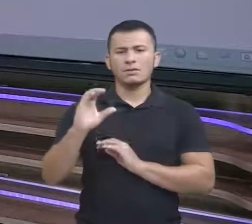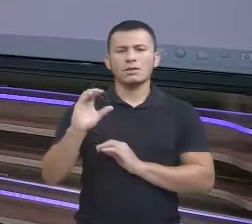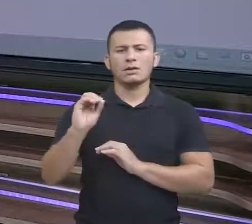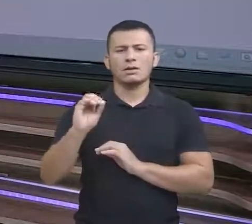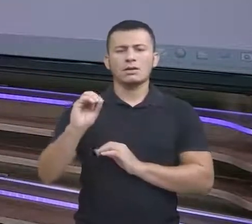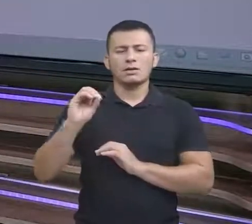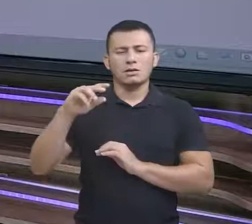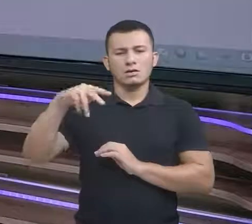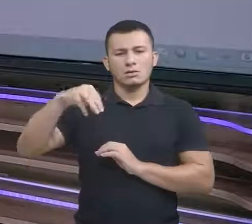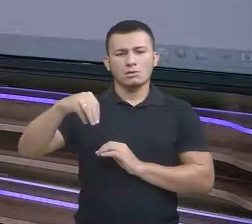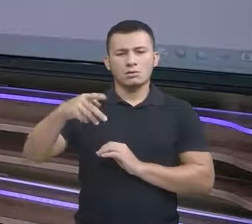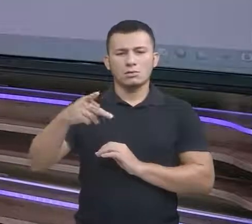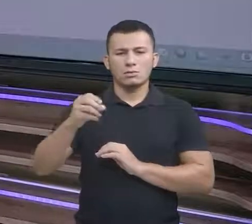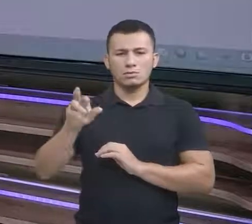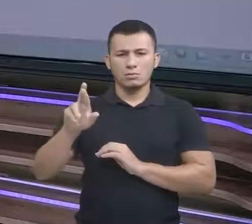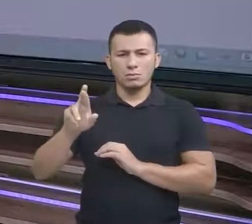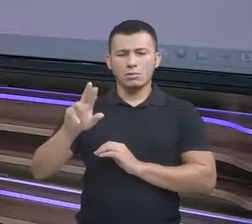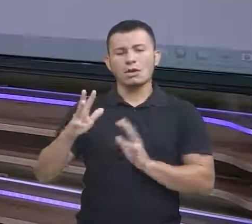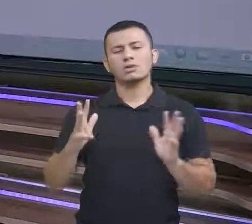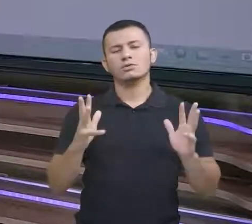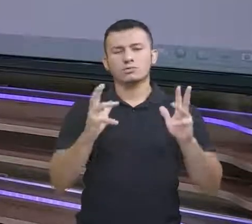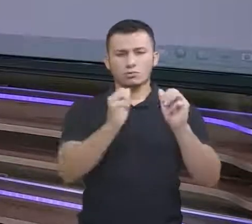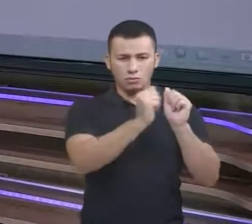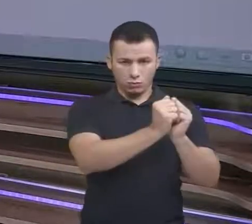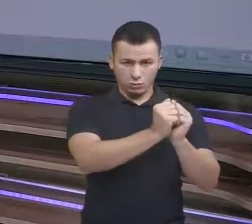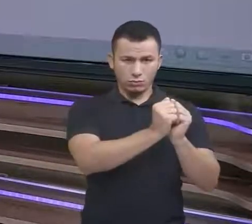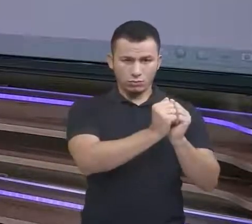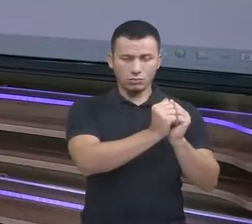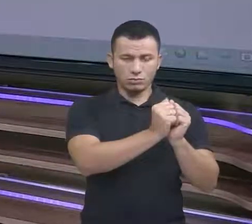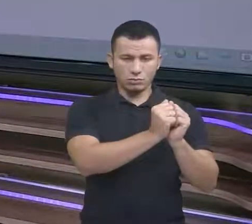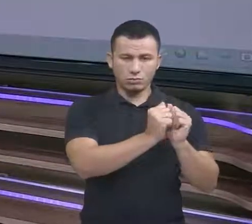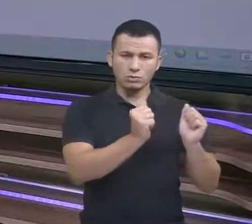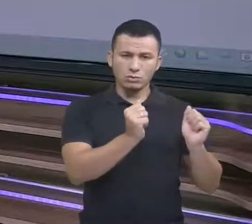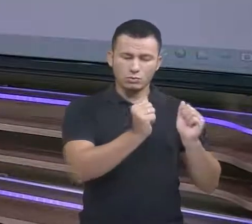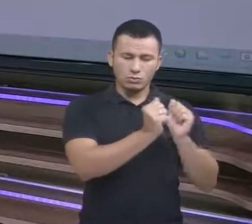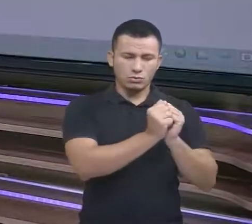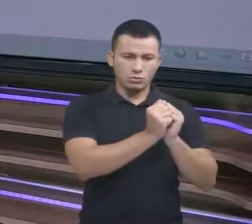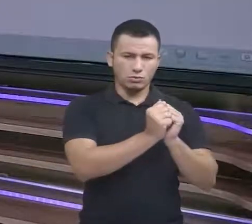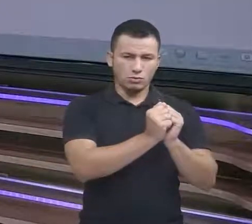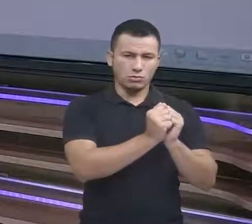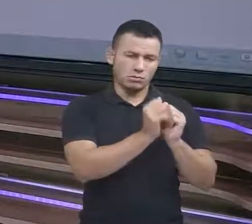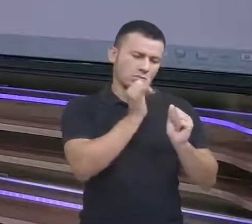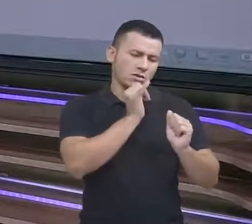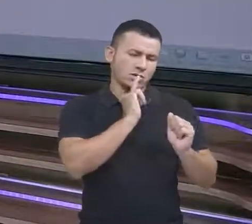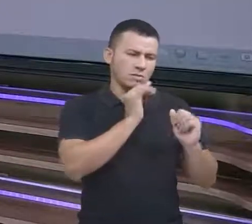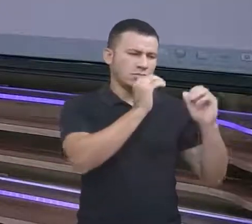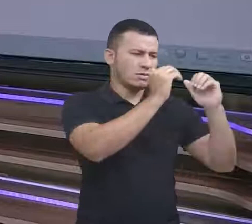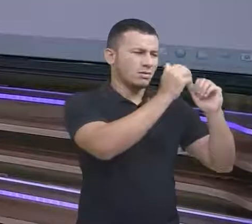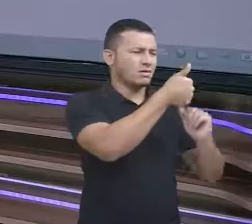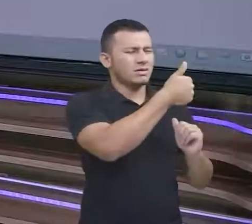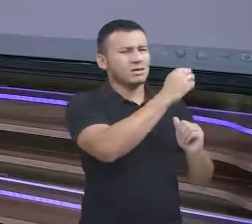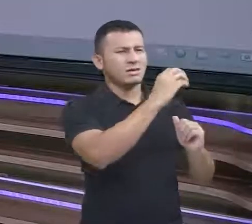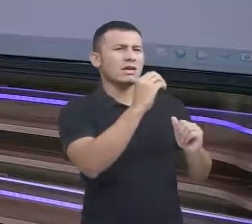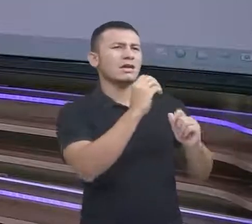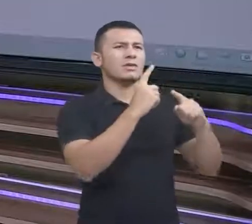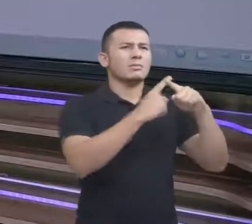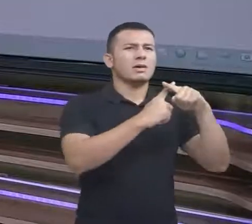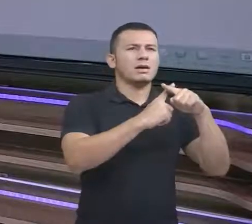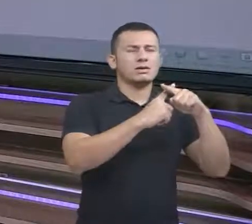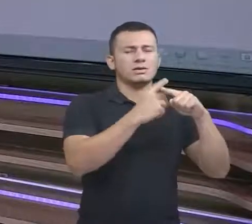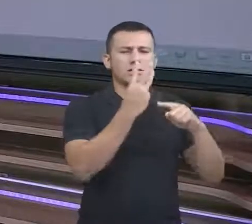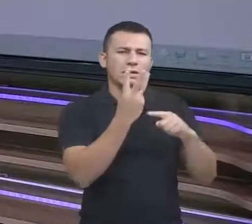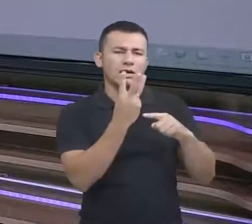eu junto ele está tudo separadinho parece que tá sem mas